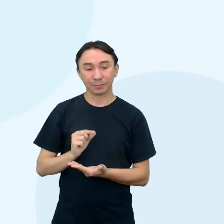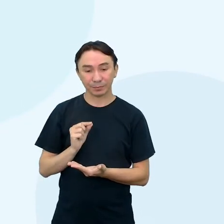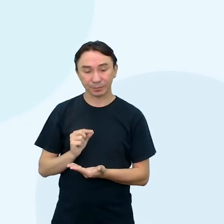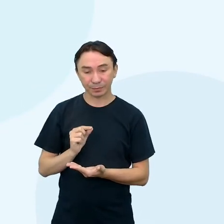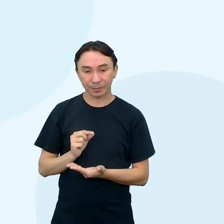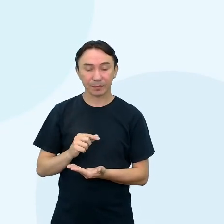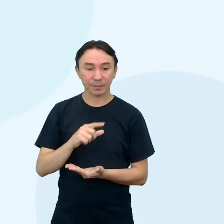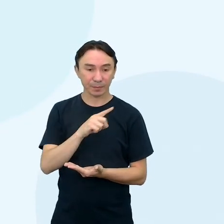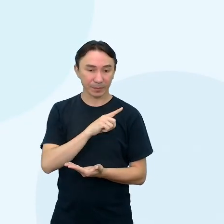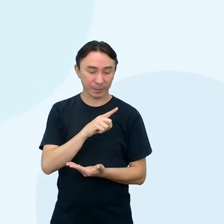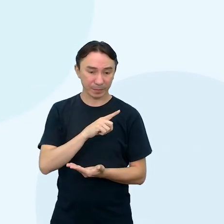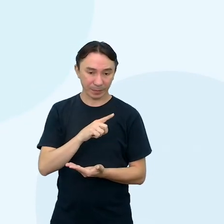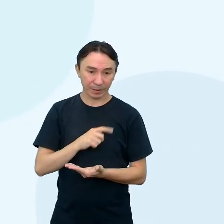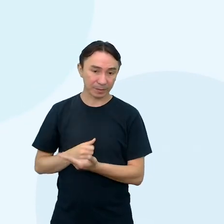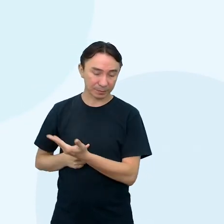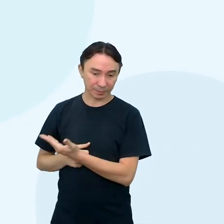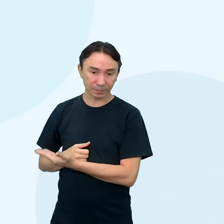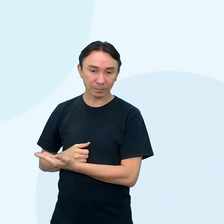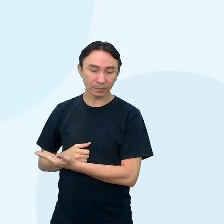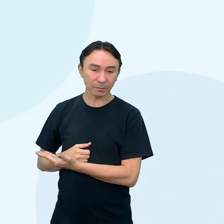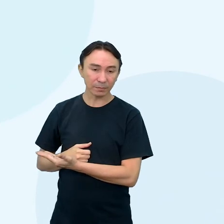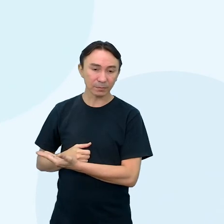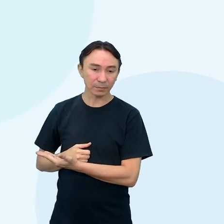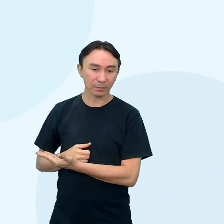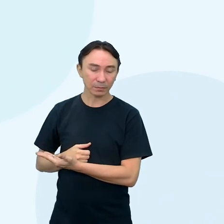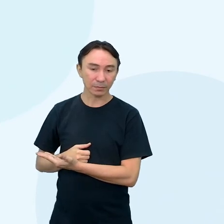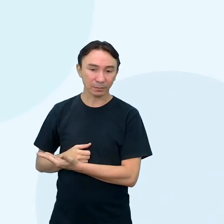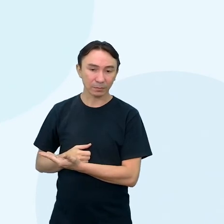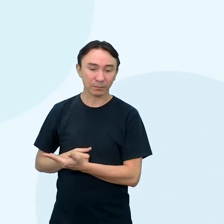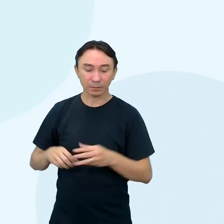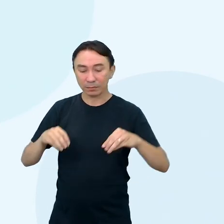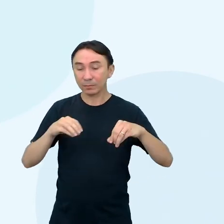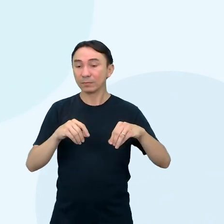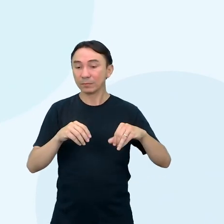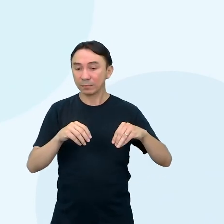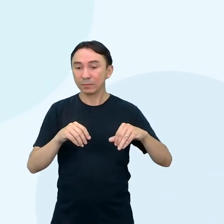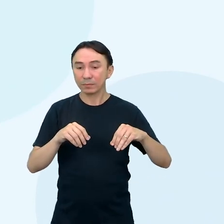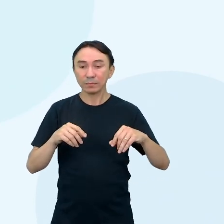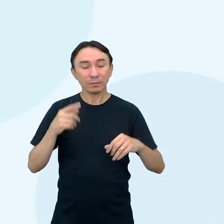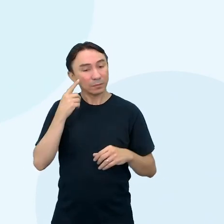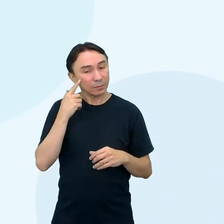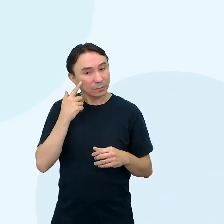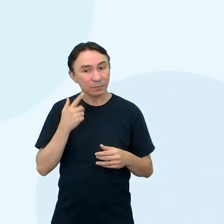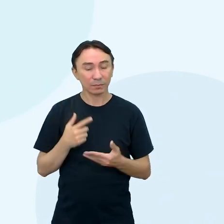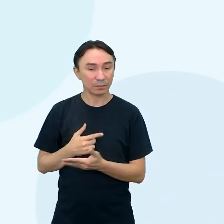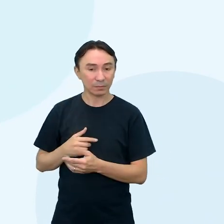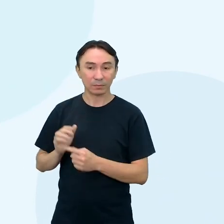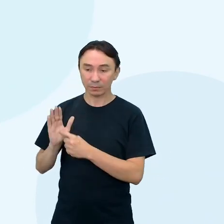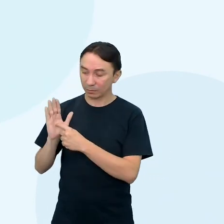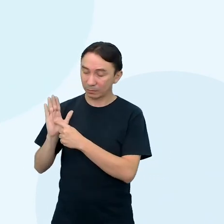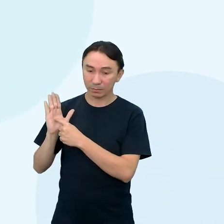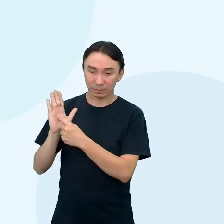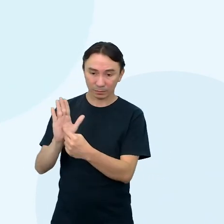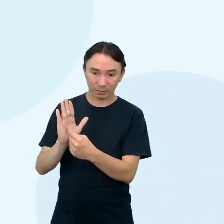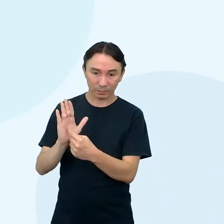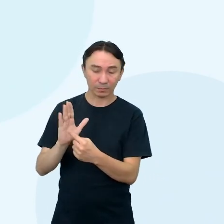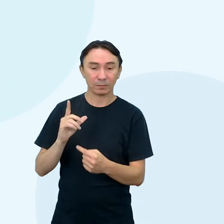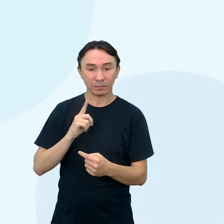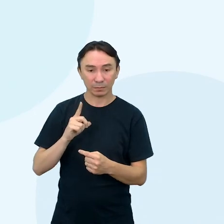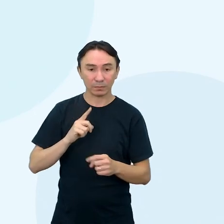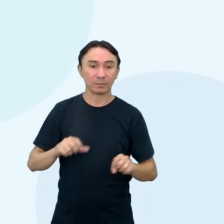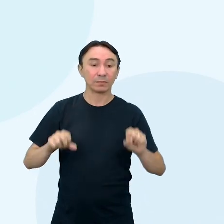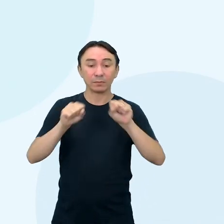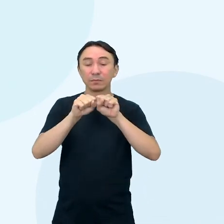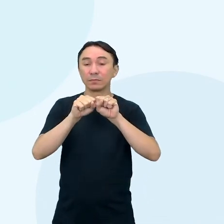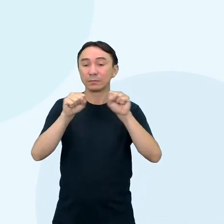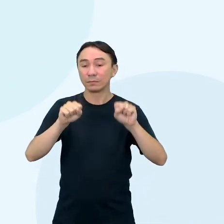do solo, fazendo agora essa complementação com a apresentação do Sistema Brasileiro de